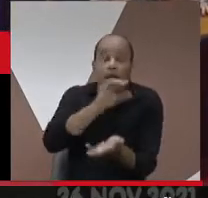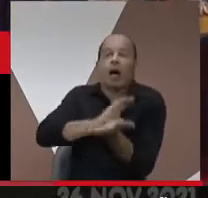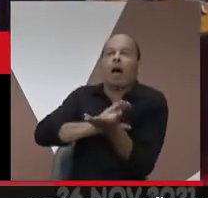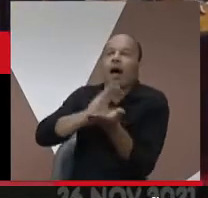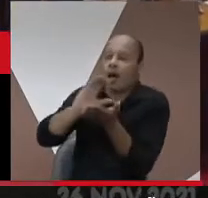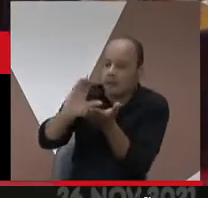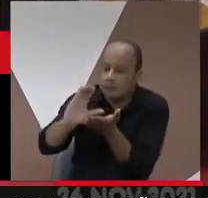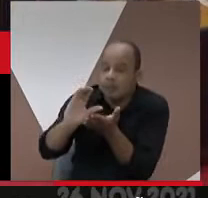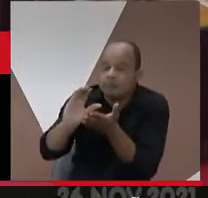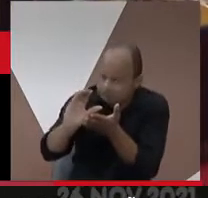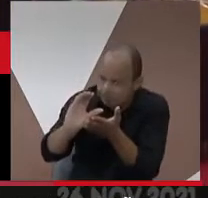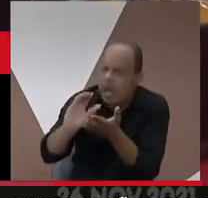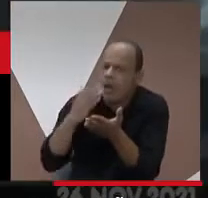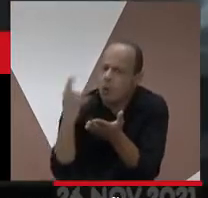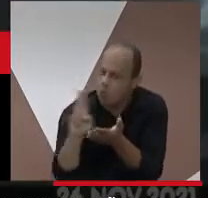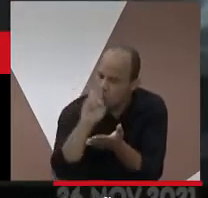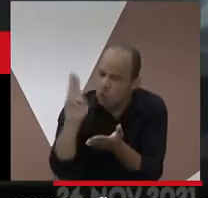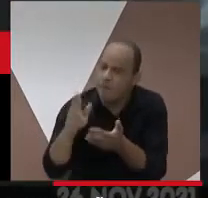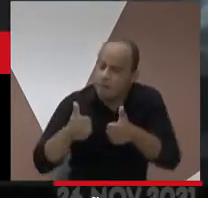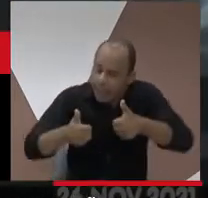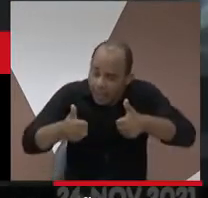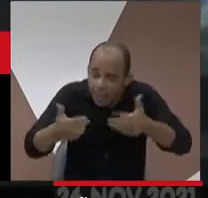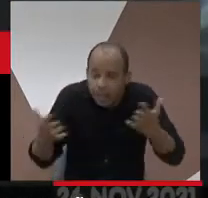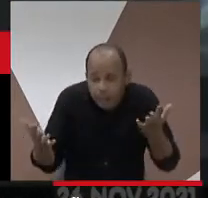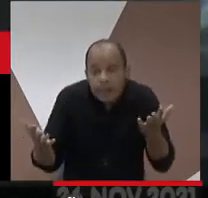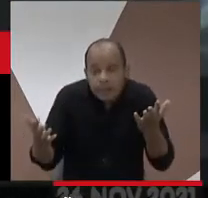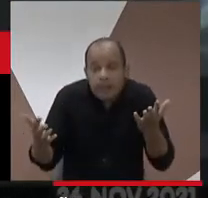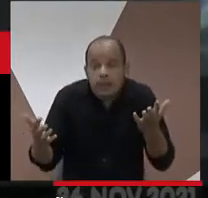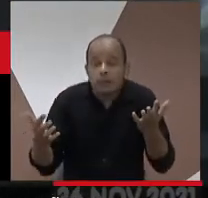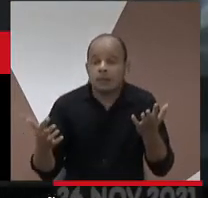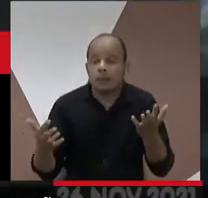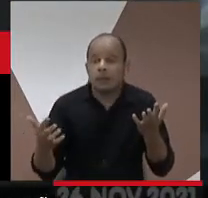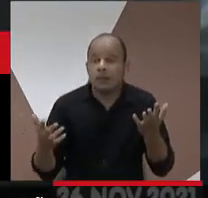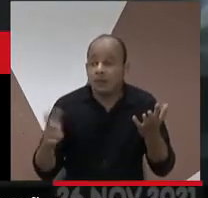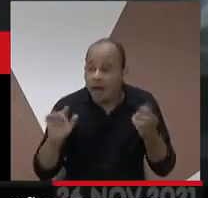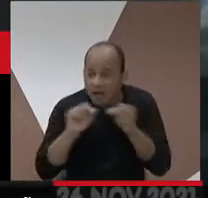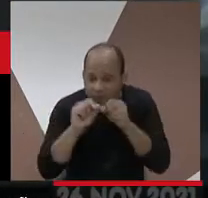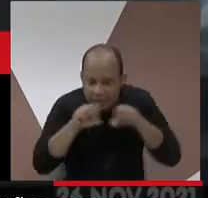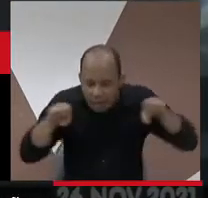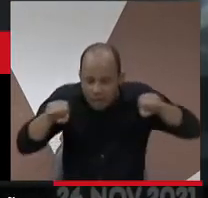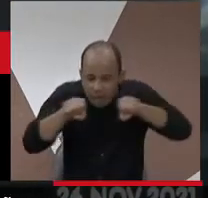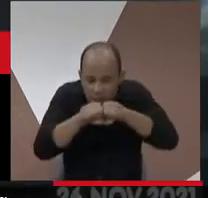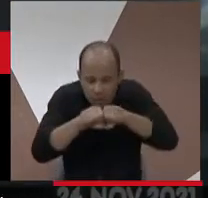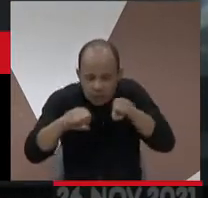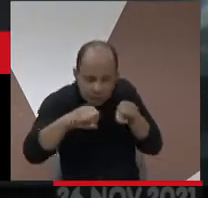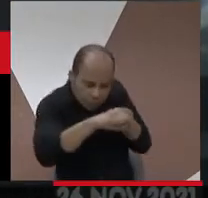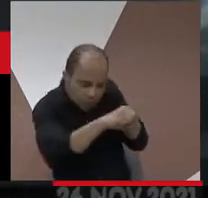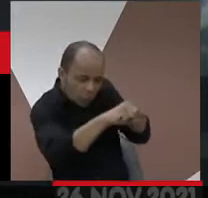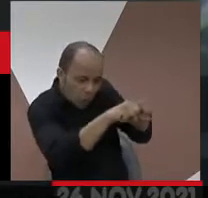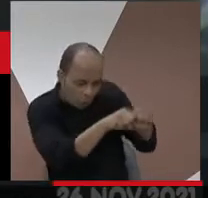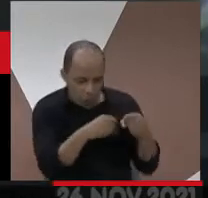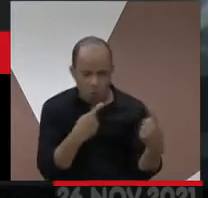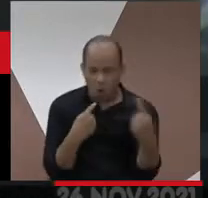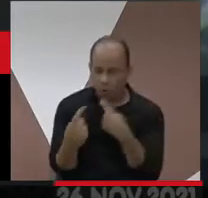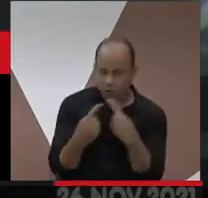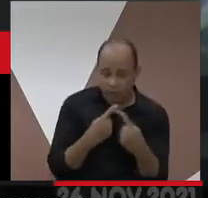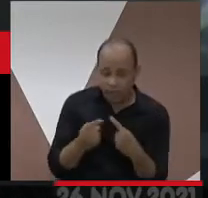se faria a obra também de ligação da 381 até